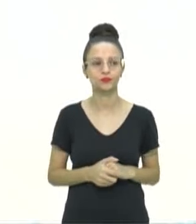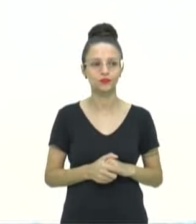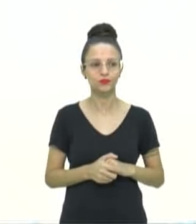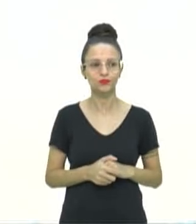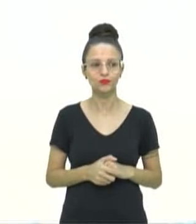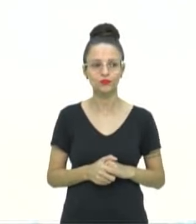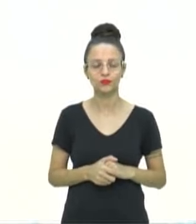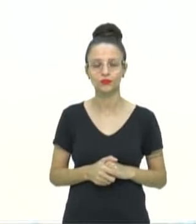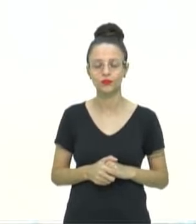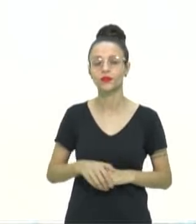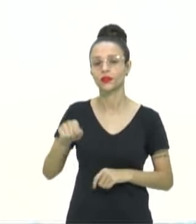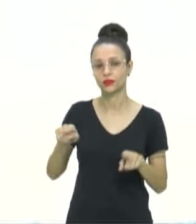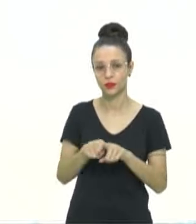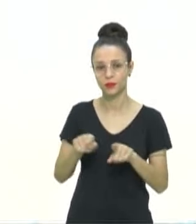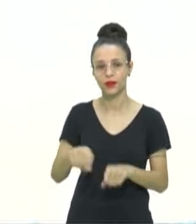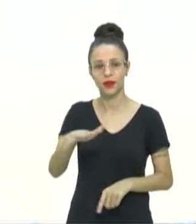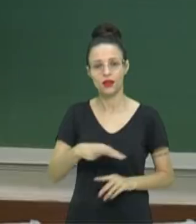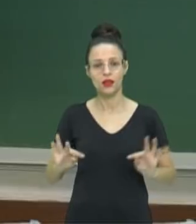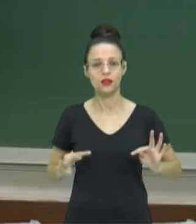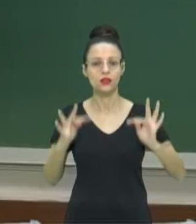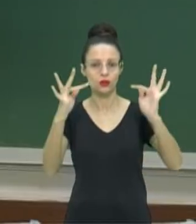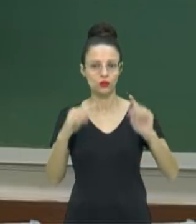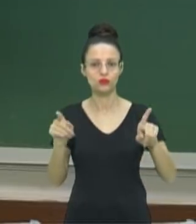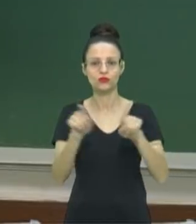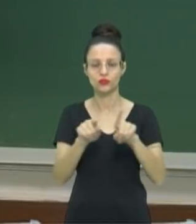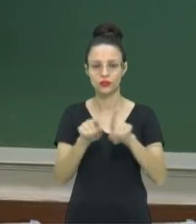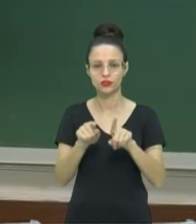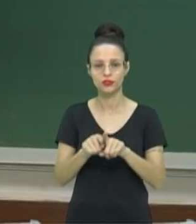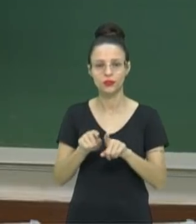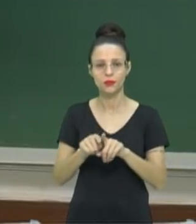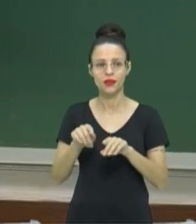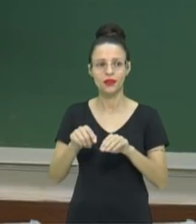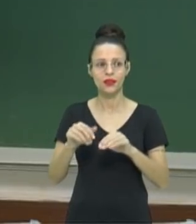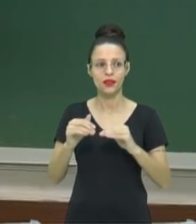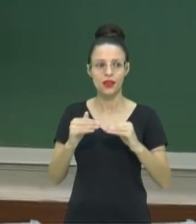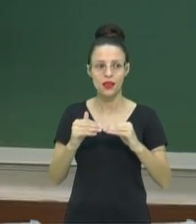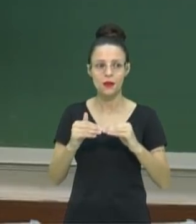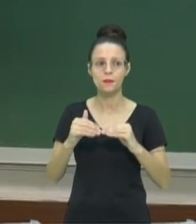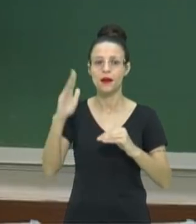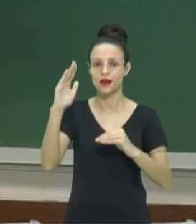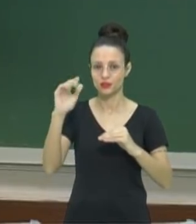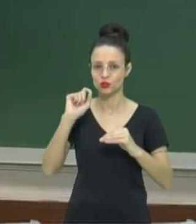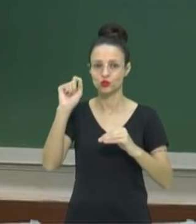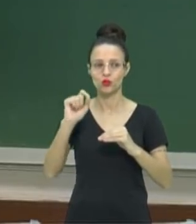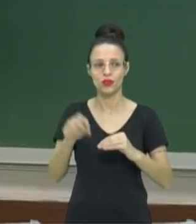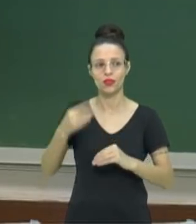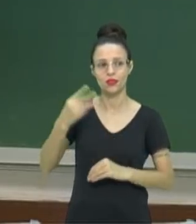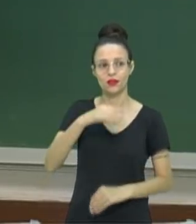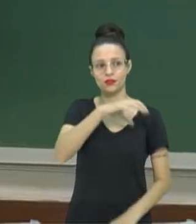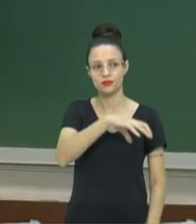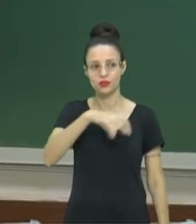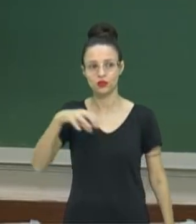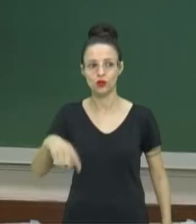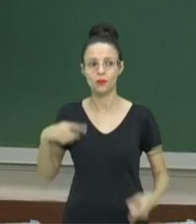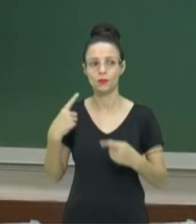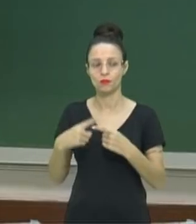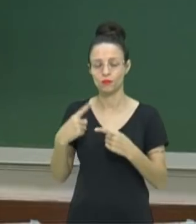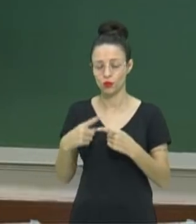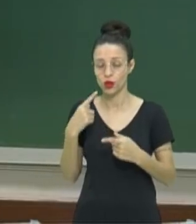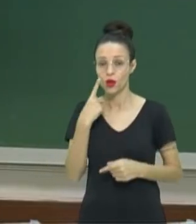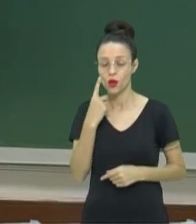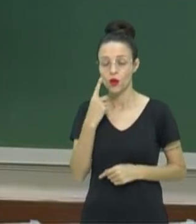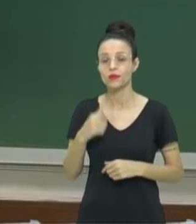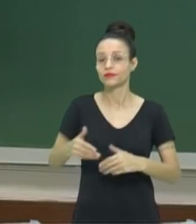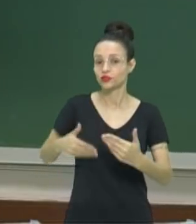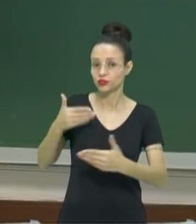o setor de TI, que tem uma participação ali que perpassa os três setores da economia, porque ele